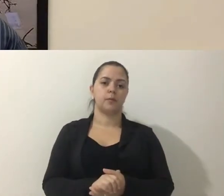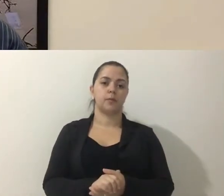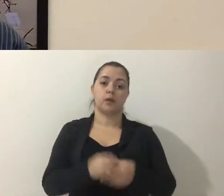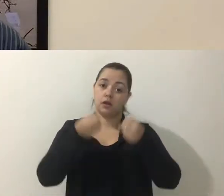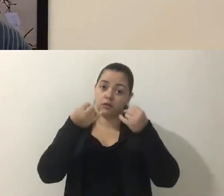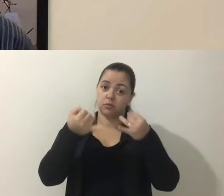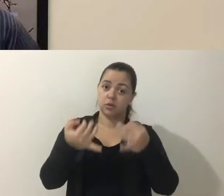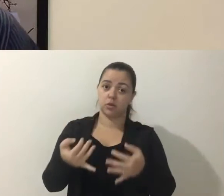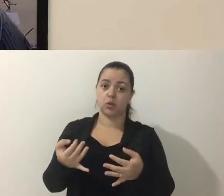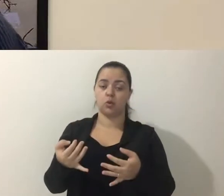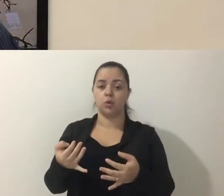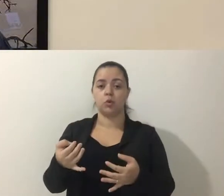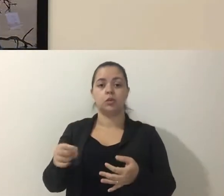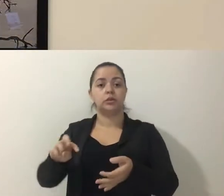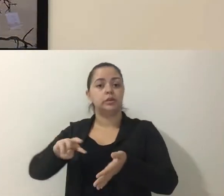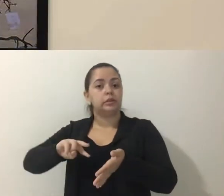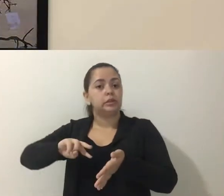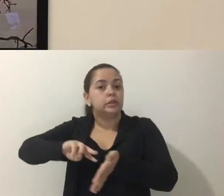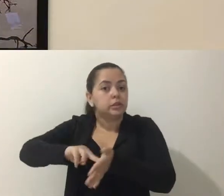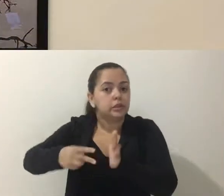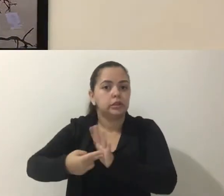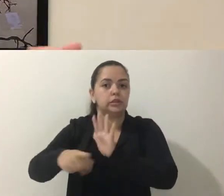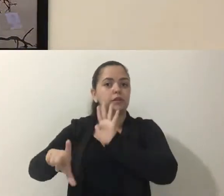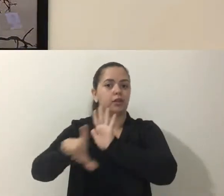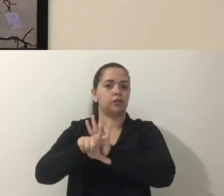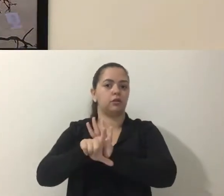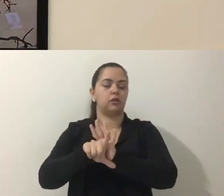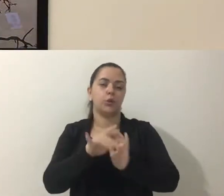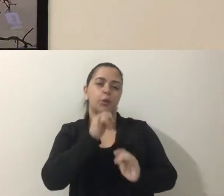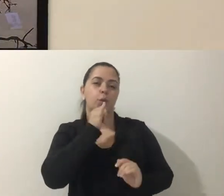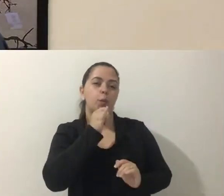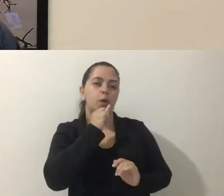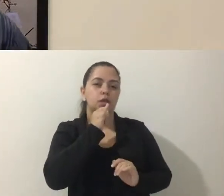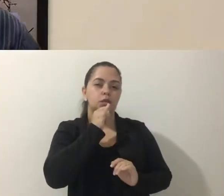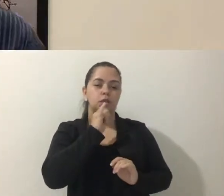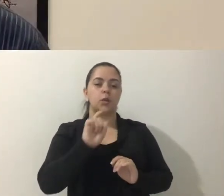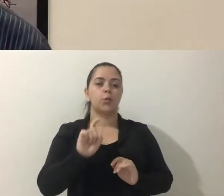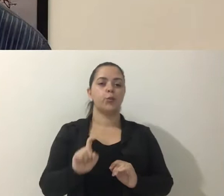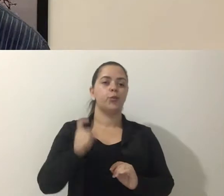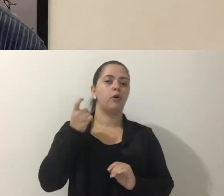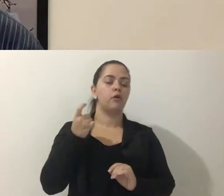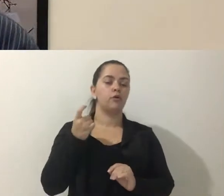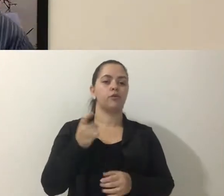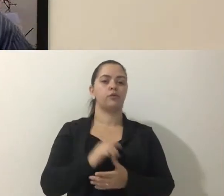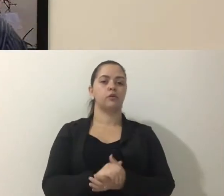falou do espírito da lei, né? No exemplo que nós vimos sobre a questão